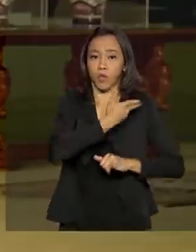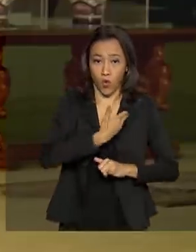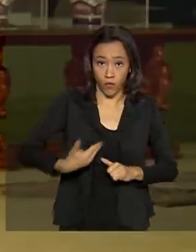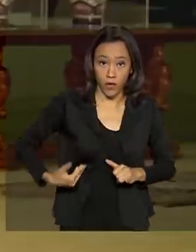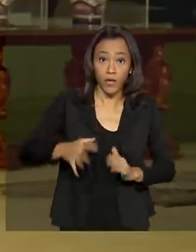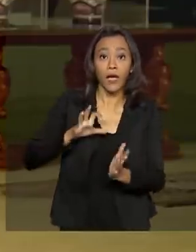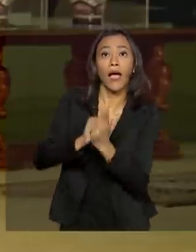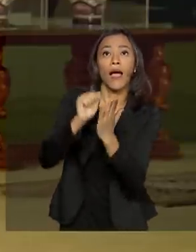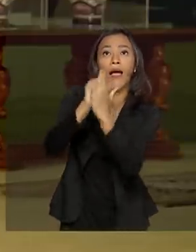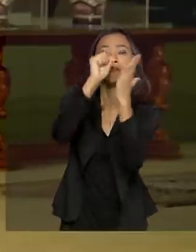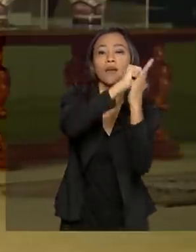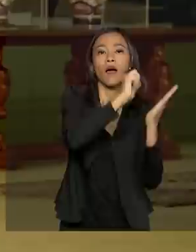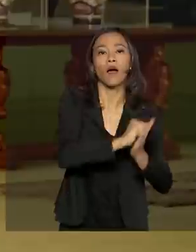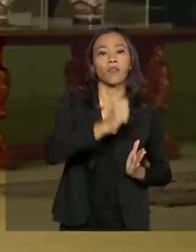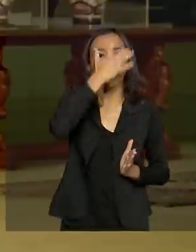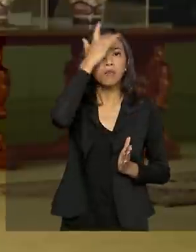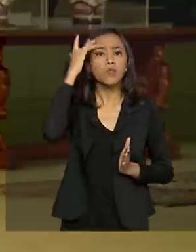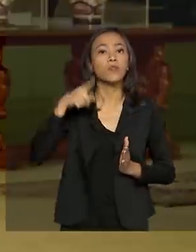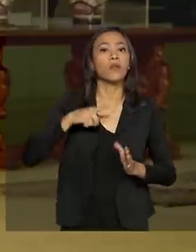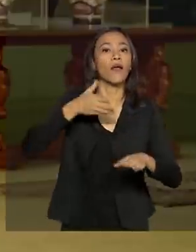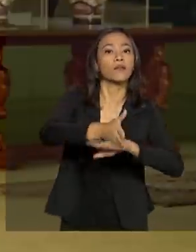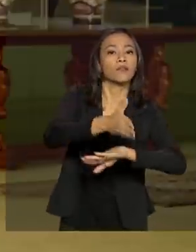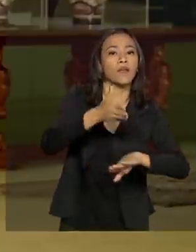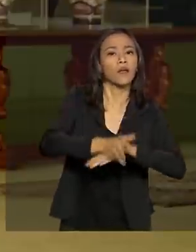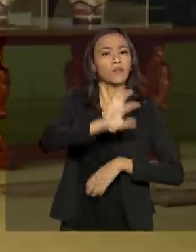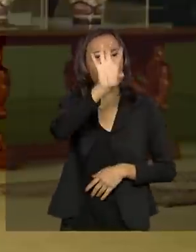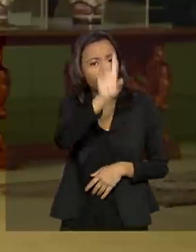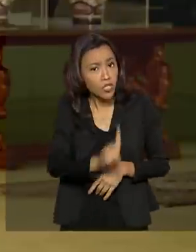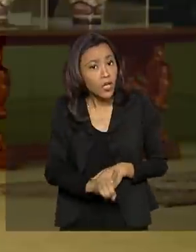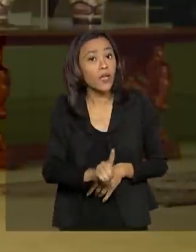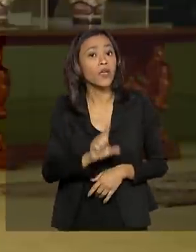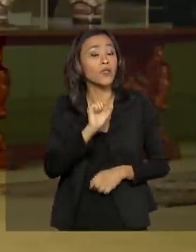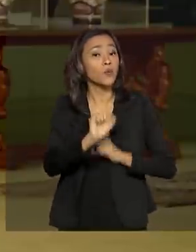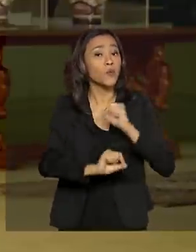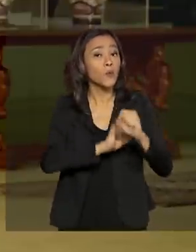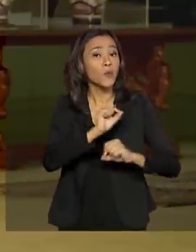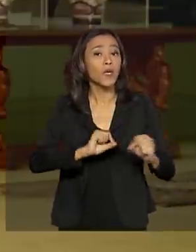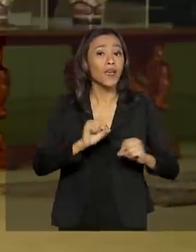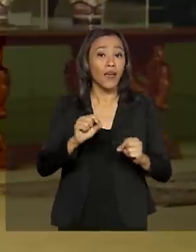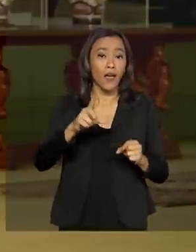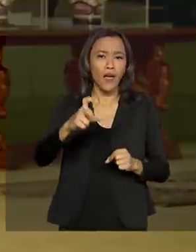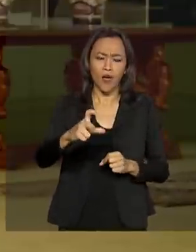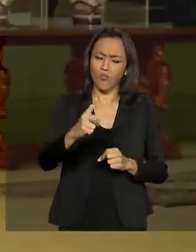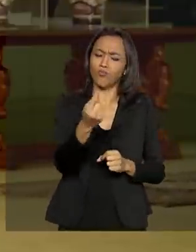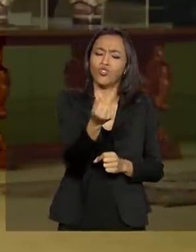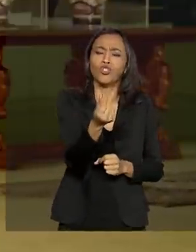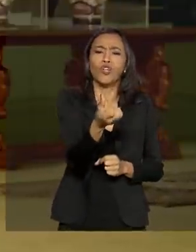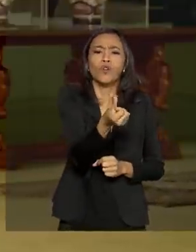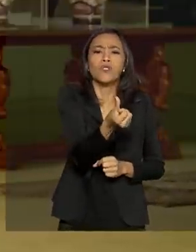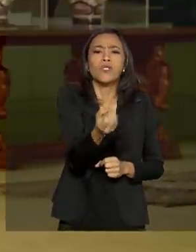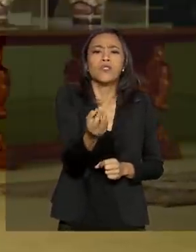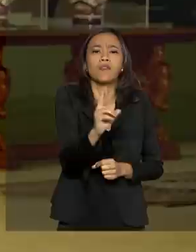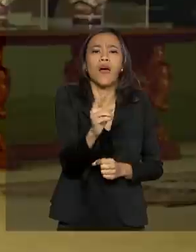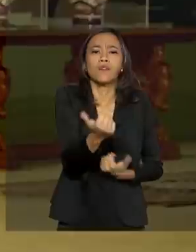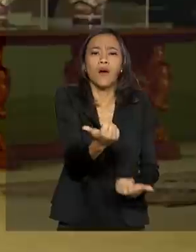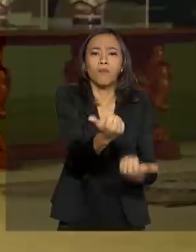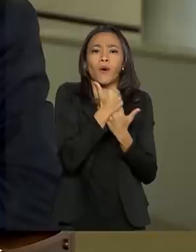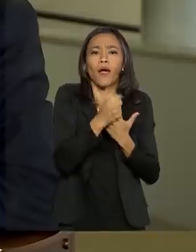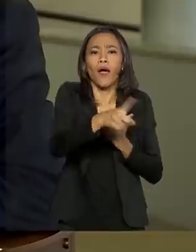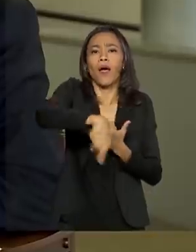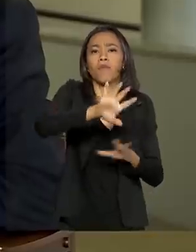cadastram as pessoas, né, para poder. As pessoas têm acesso, têm direito ao chamado Corona Voucher, que é o auxílio emergencial de R$ 600 para as famílias que